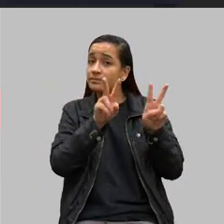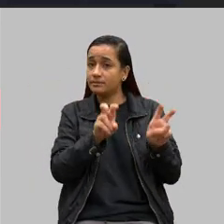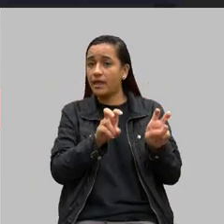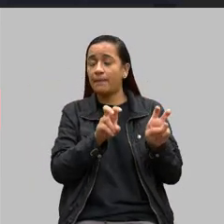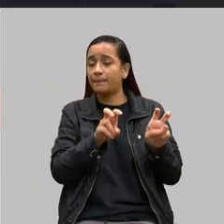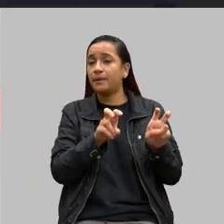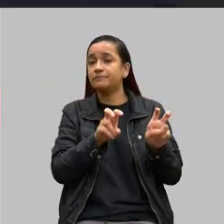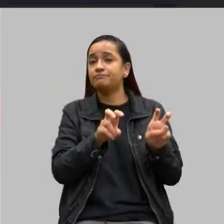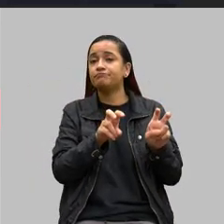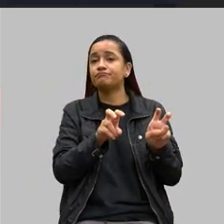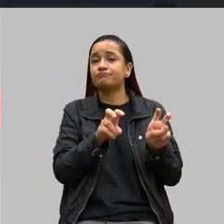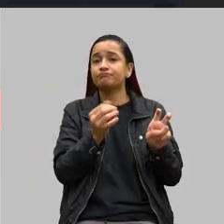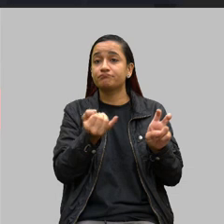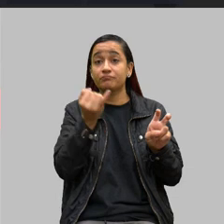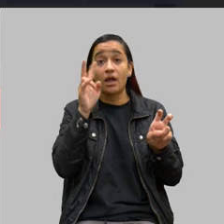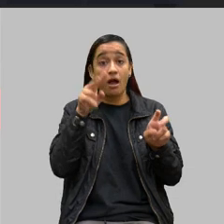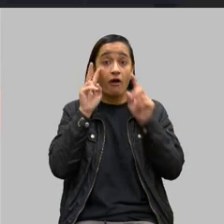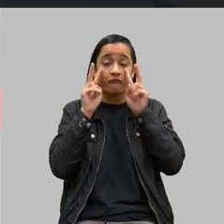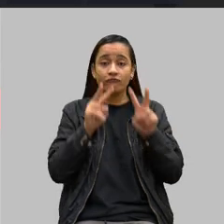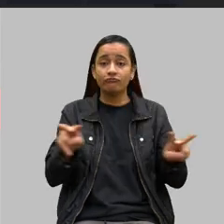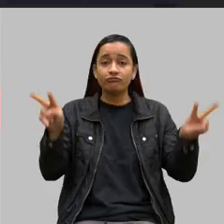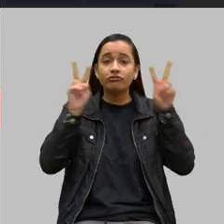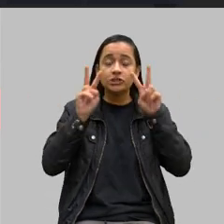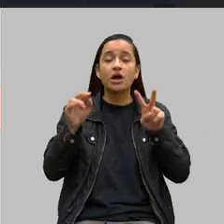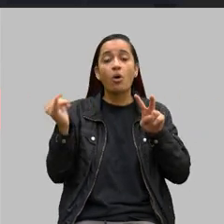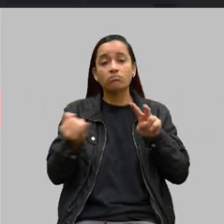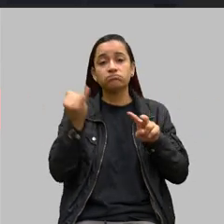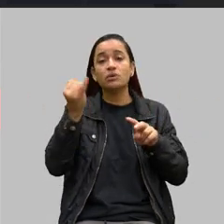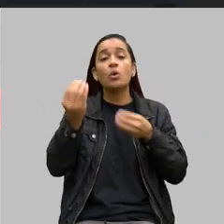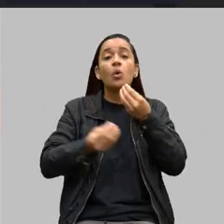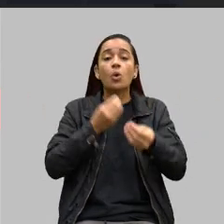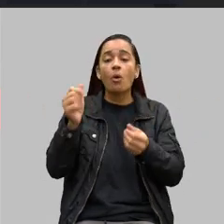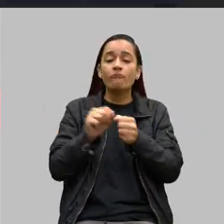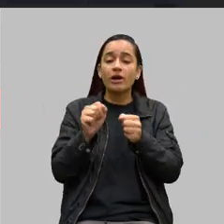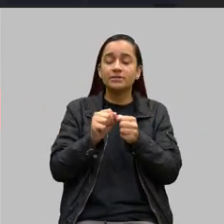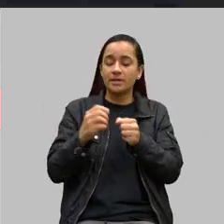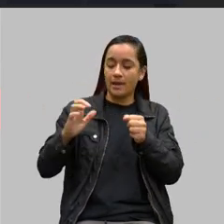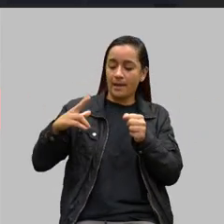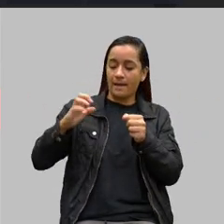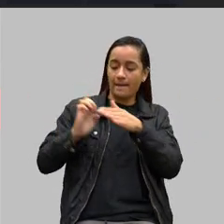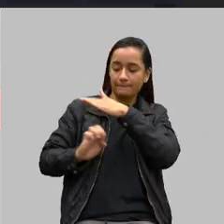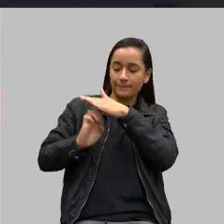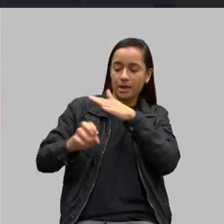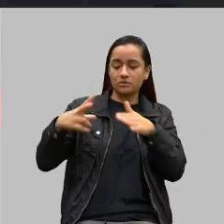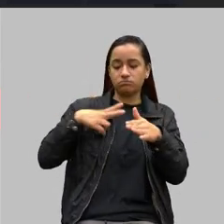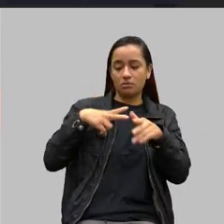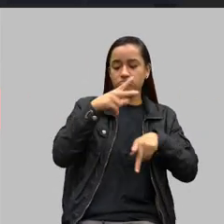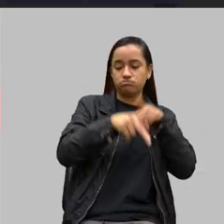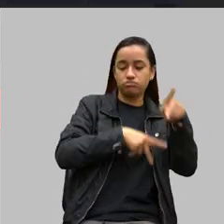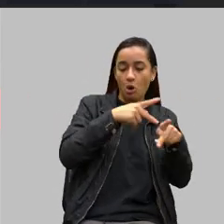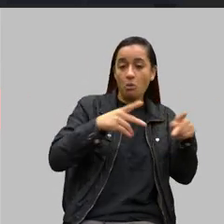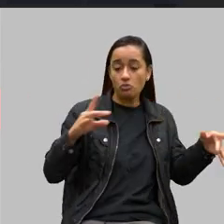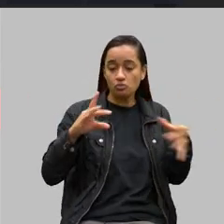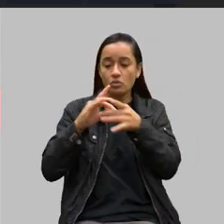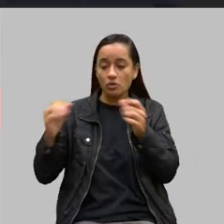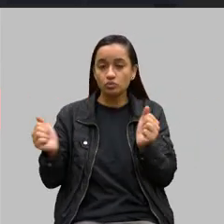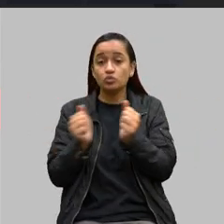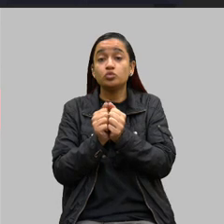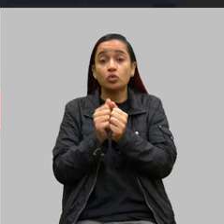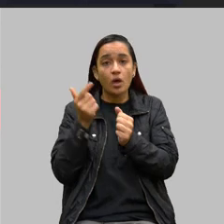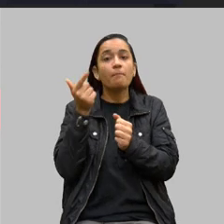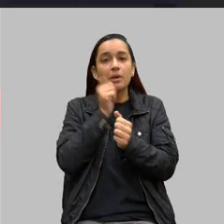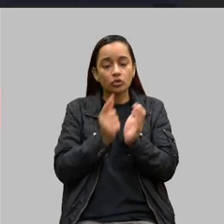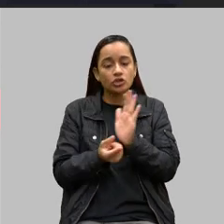né e é uma visão pragmática né as parcerias público-privado são uma ferramenta importante para trazer investimento pra